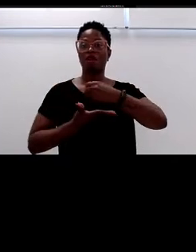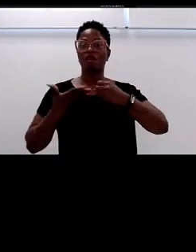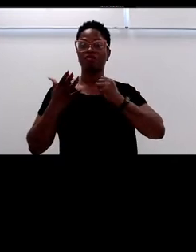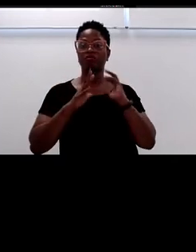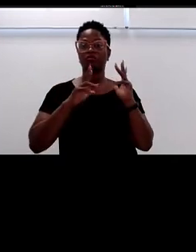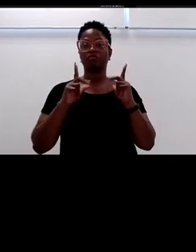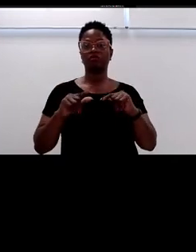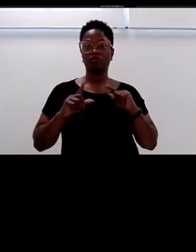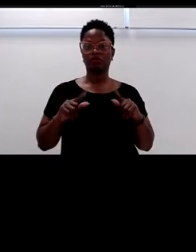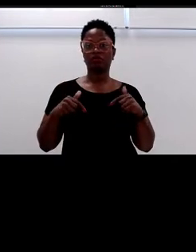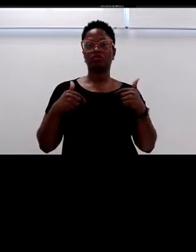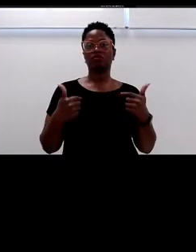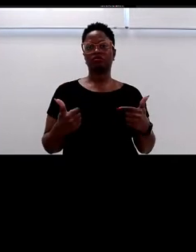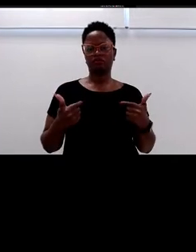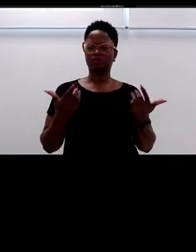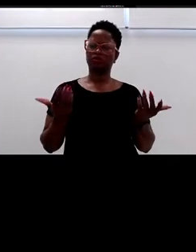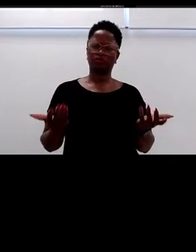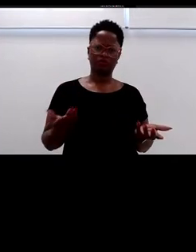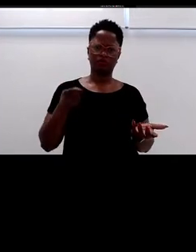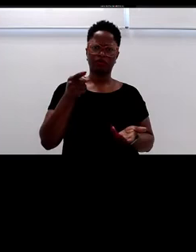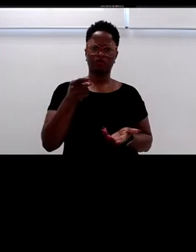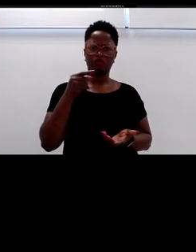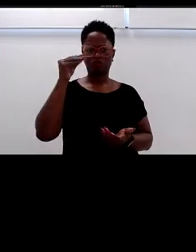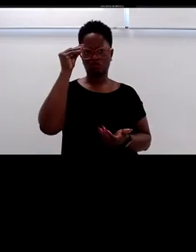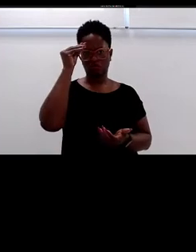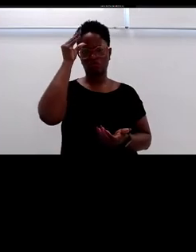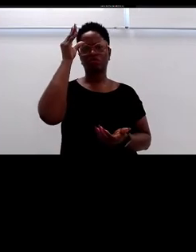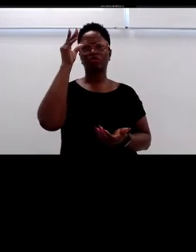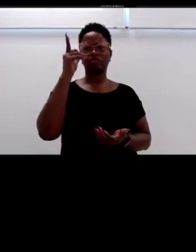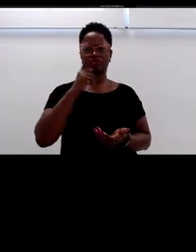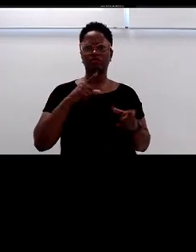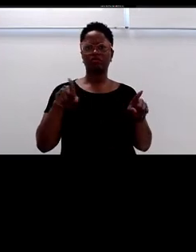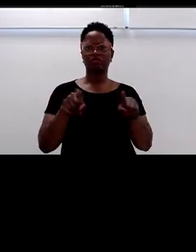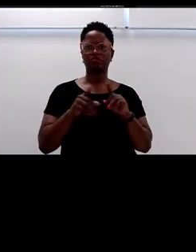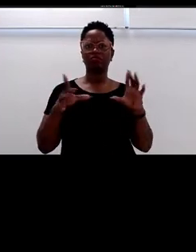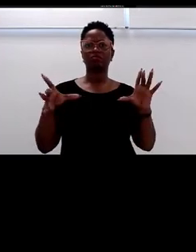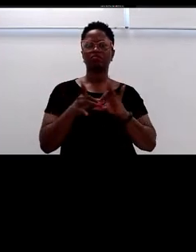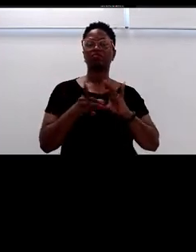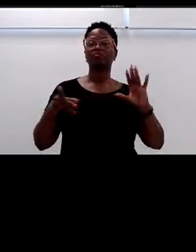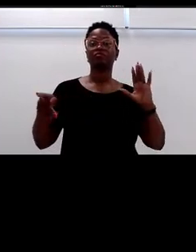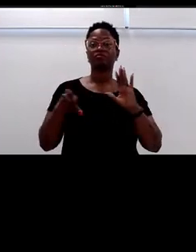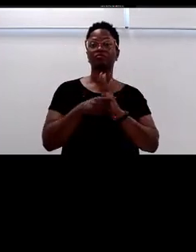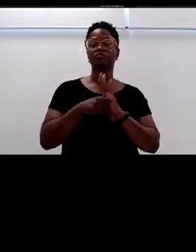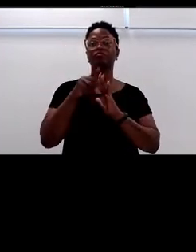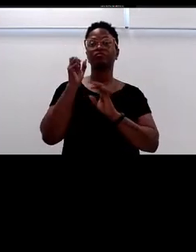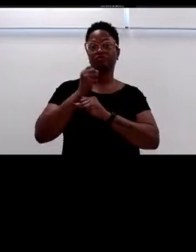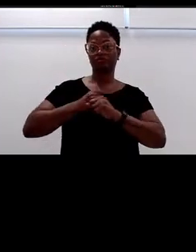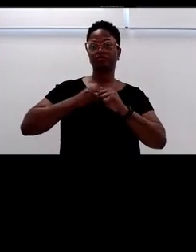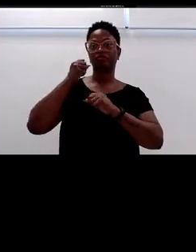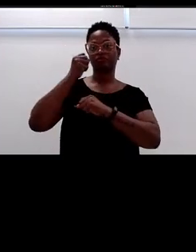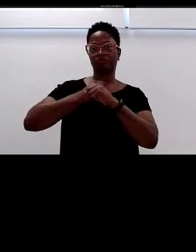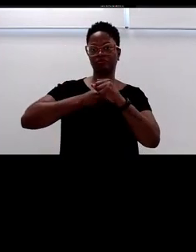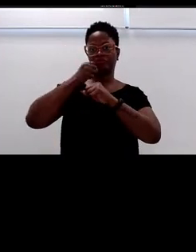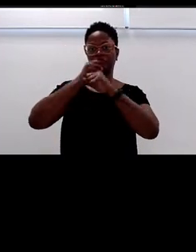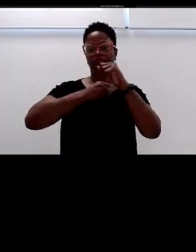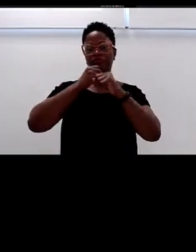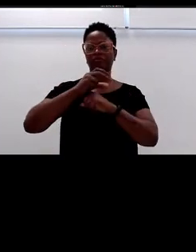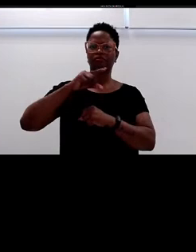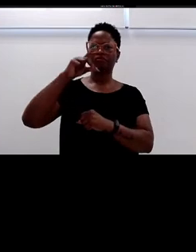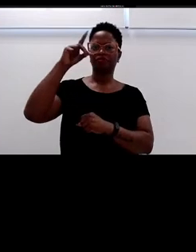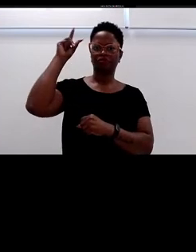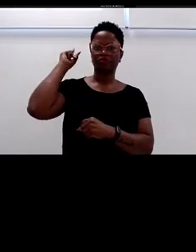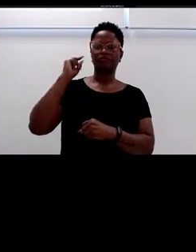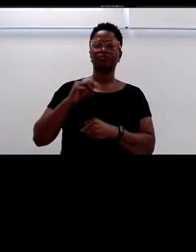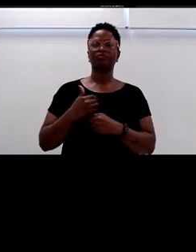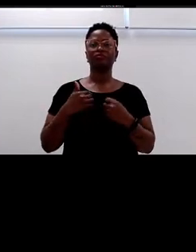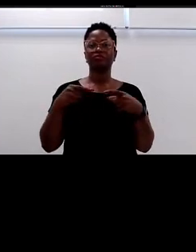né? Então isso é um conhecimento que também está relacionado à própria construção, né? As construções antigas. Além